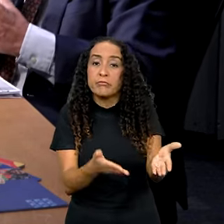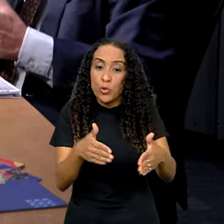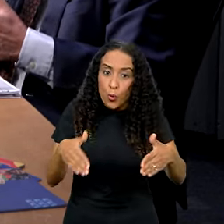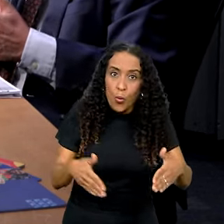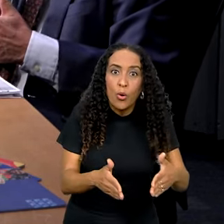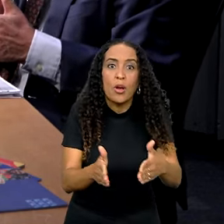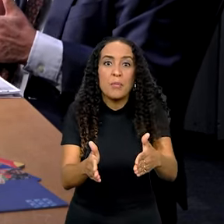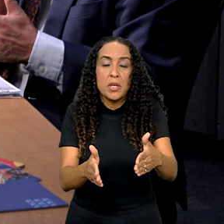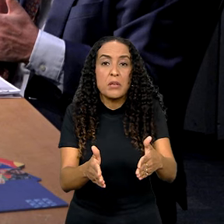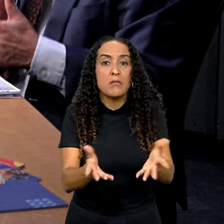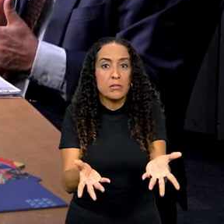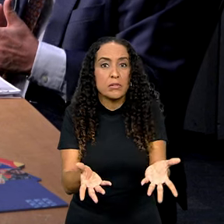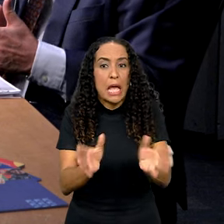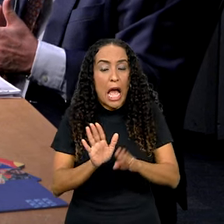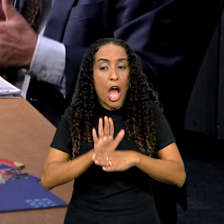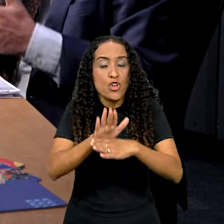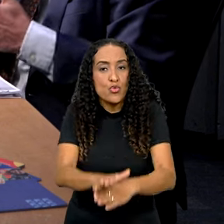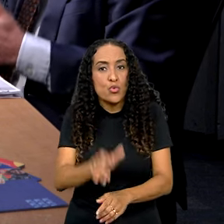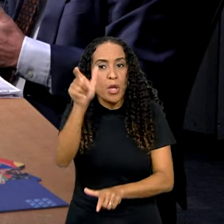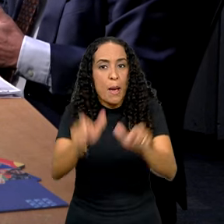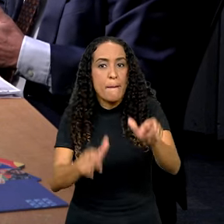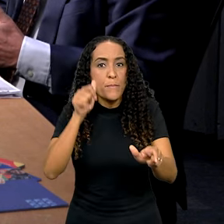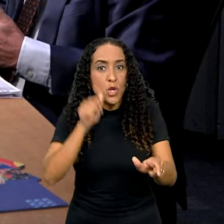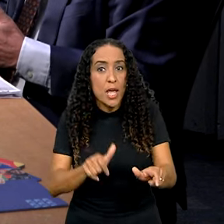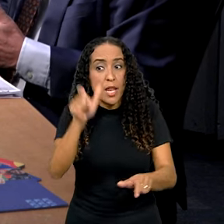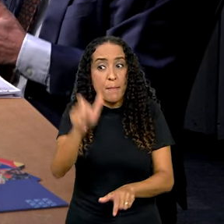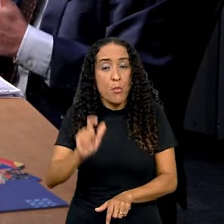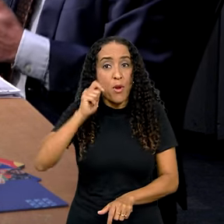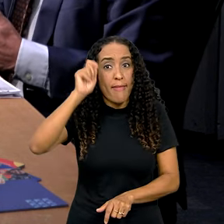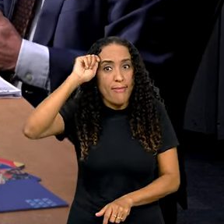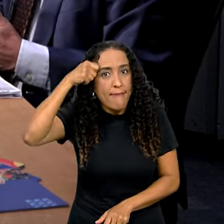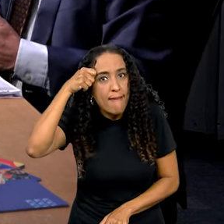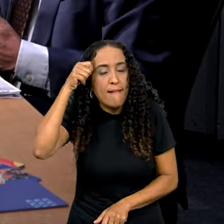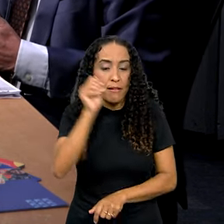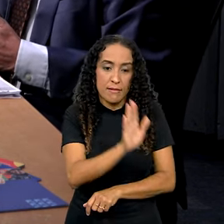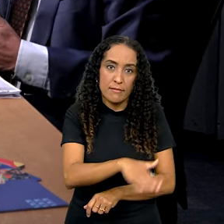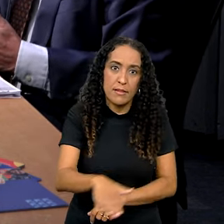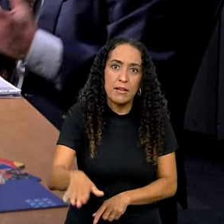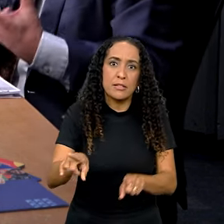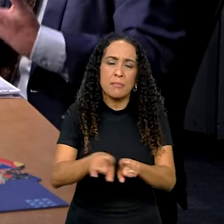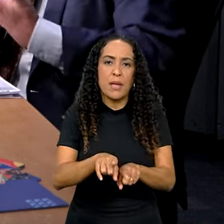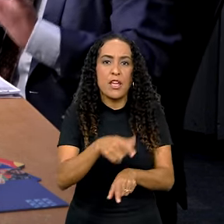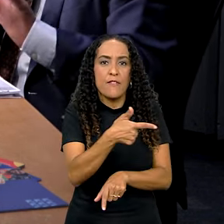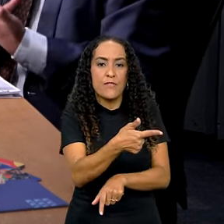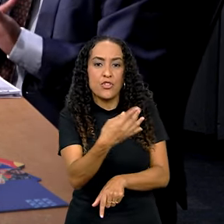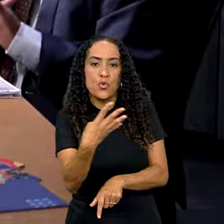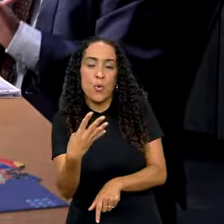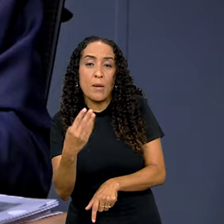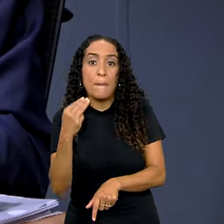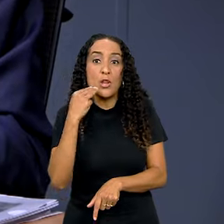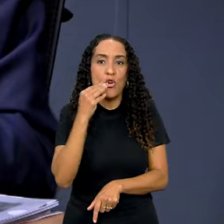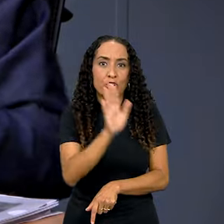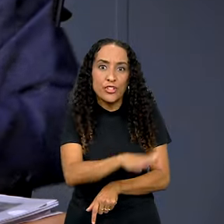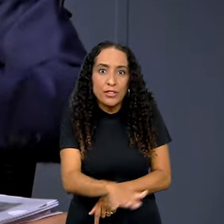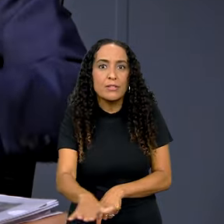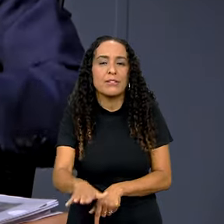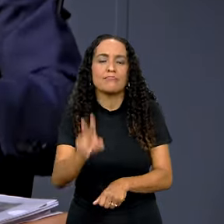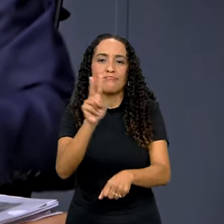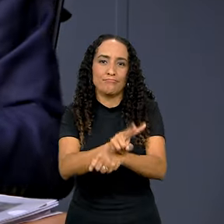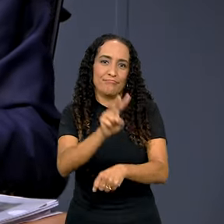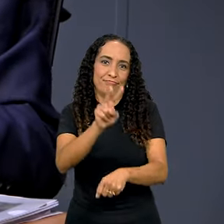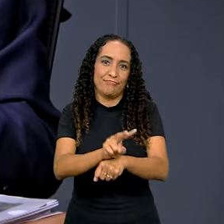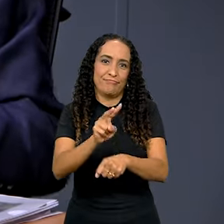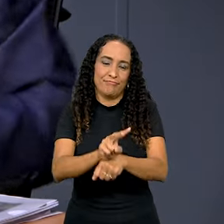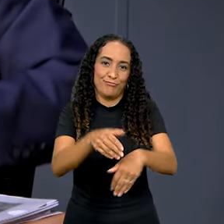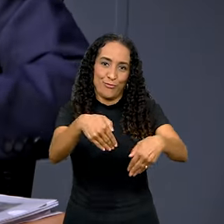esse caminho que beneficia mulheres mulheres negras crianças não é 24 milhões de crianças